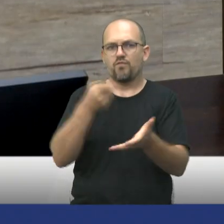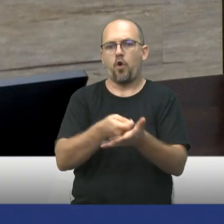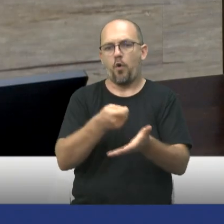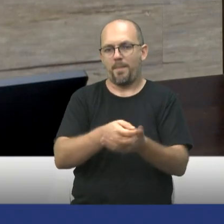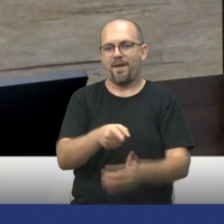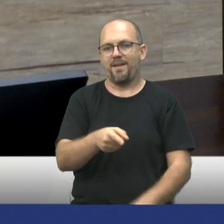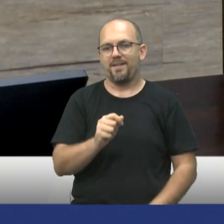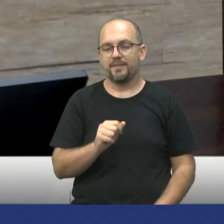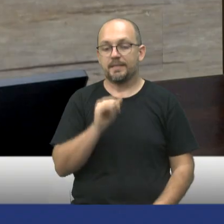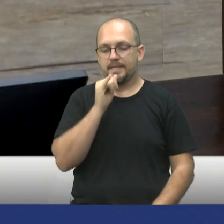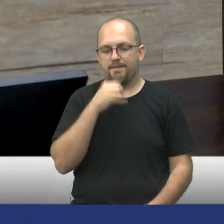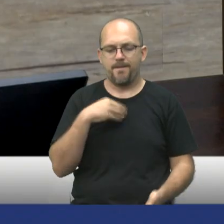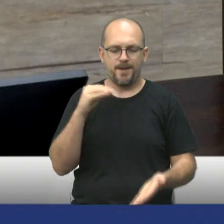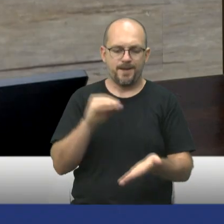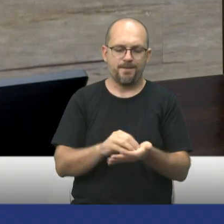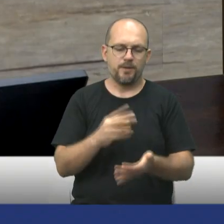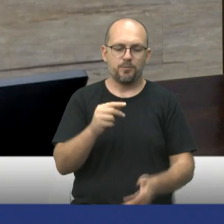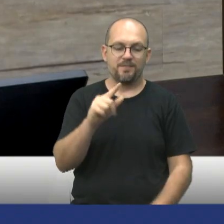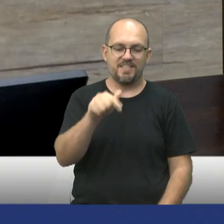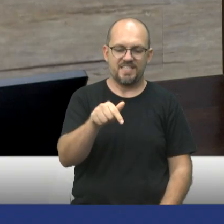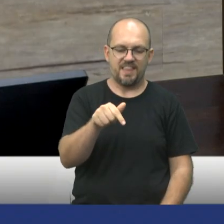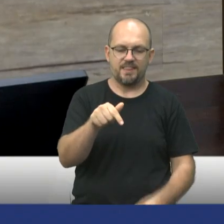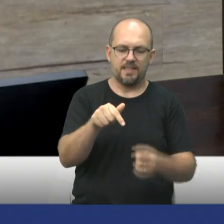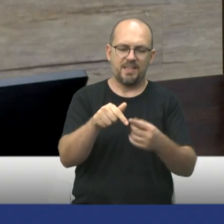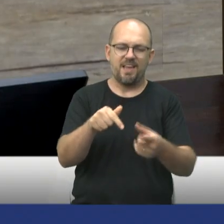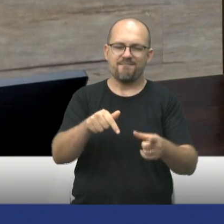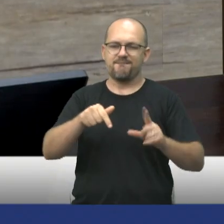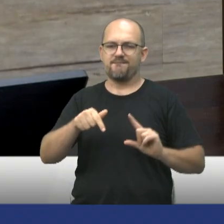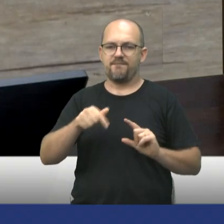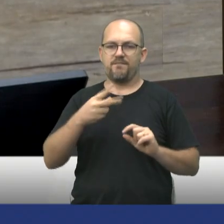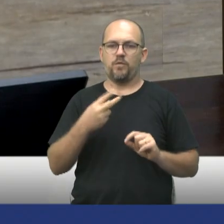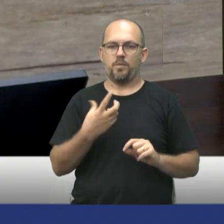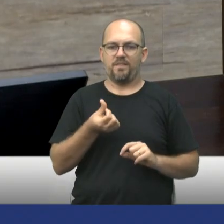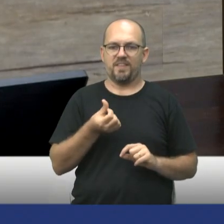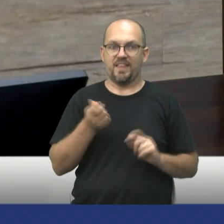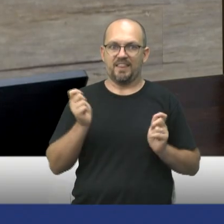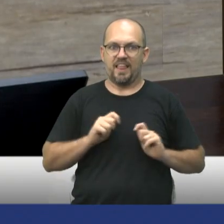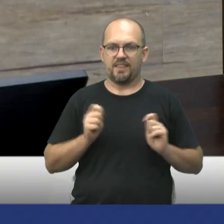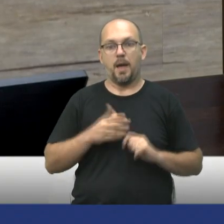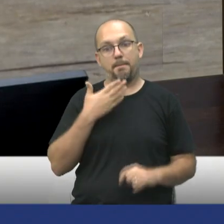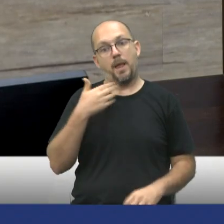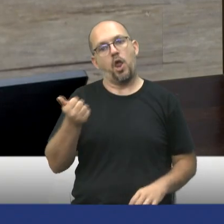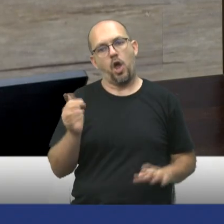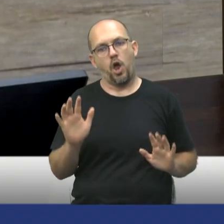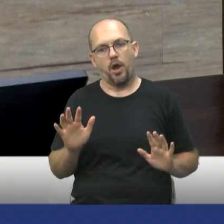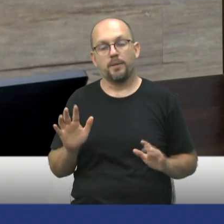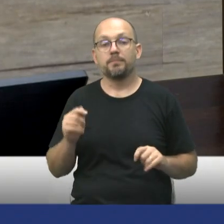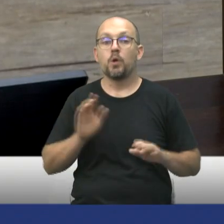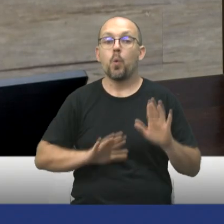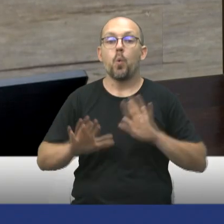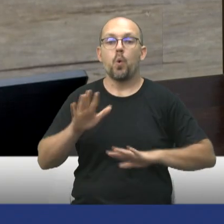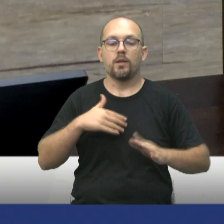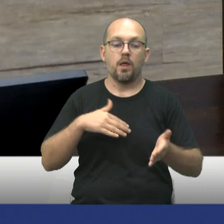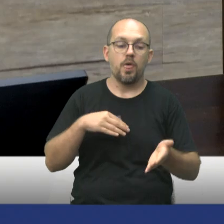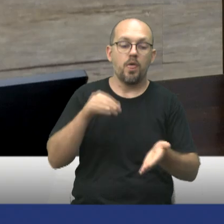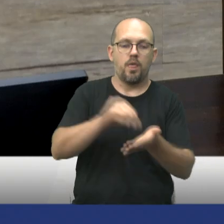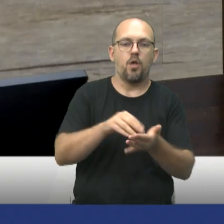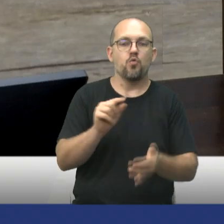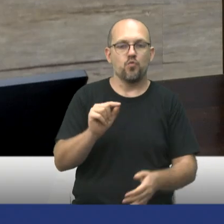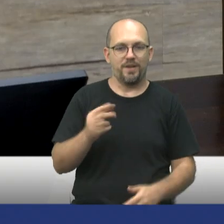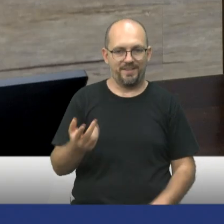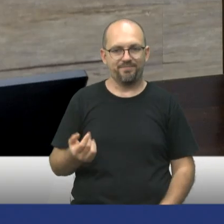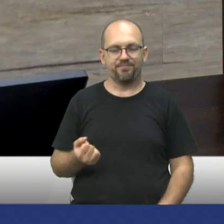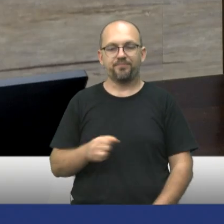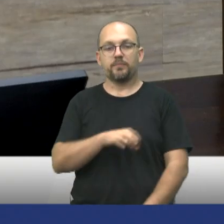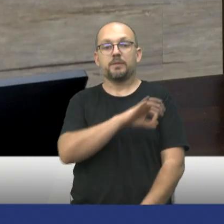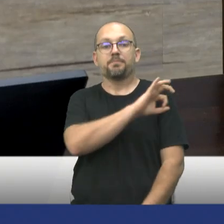eu coloquei para 27 e consigo fazer em 26, melhor. Então tem que tomar muito cuidado no que vai colocar. E o prefeito,